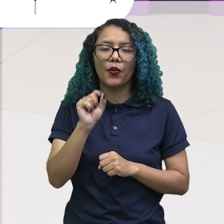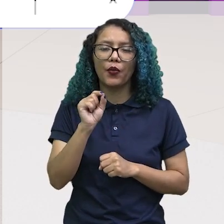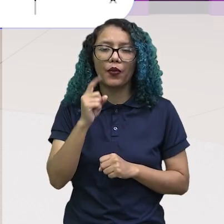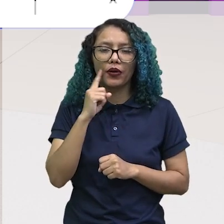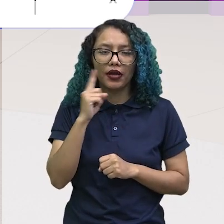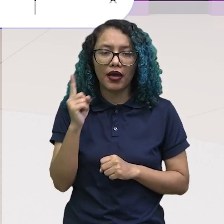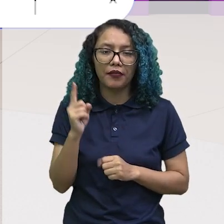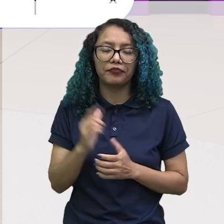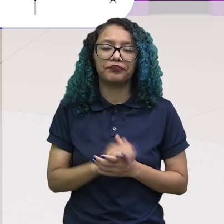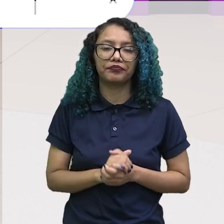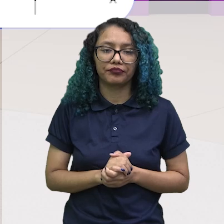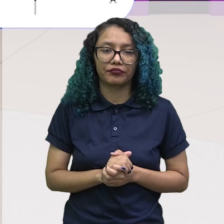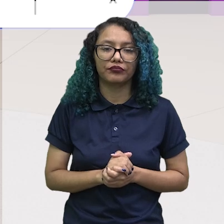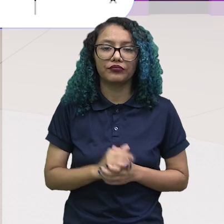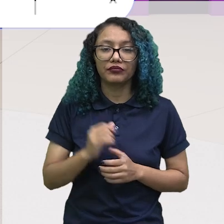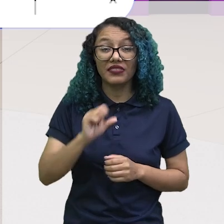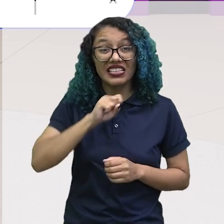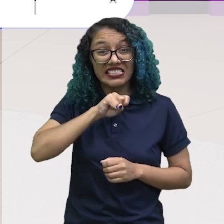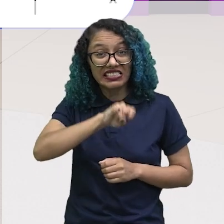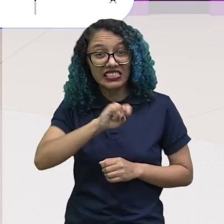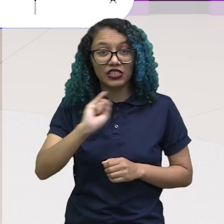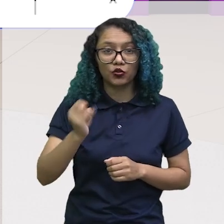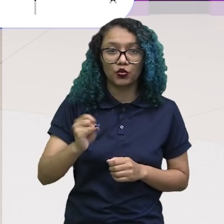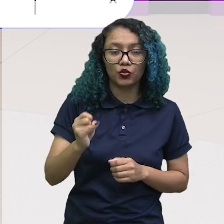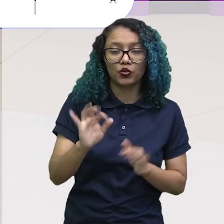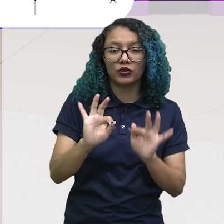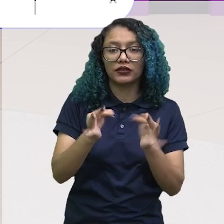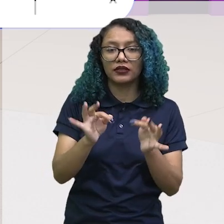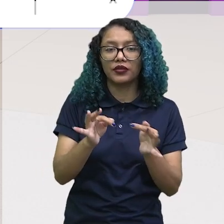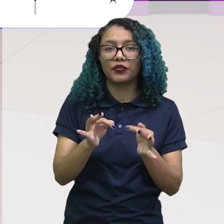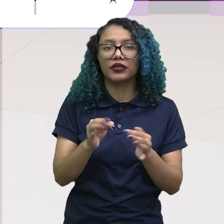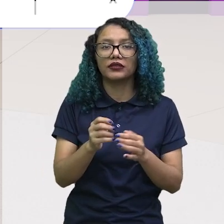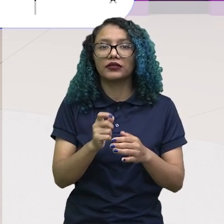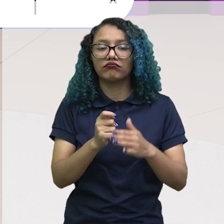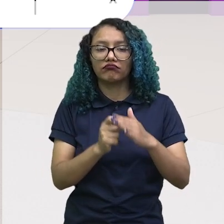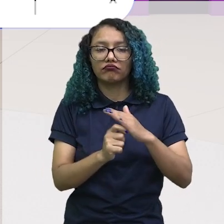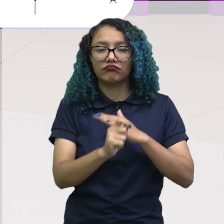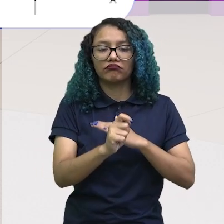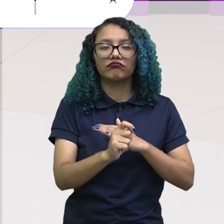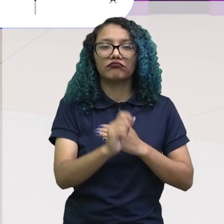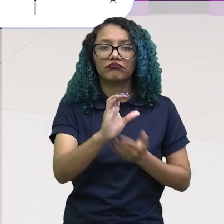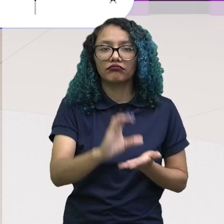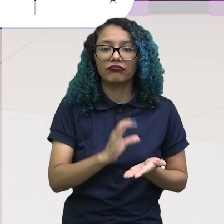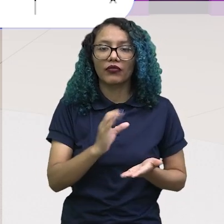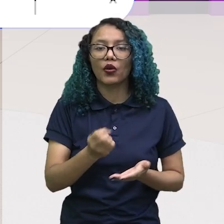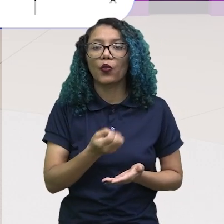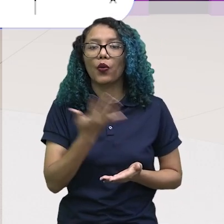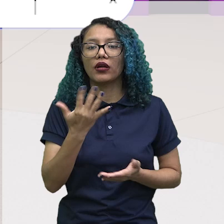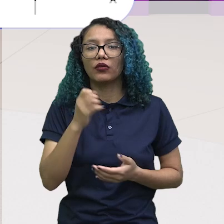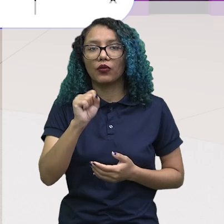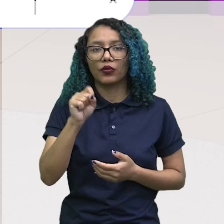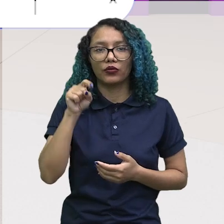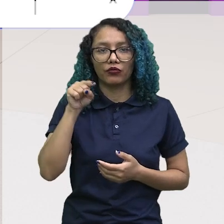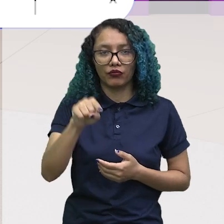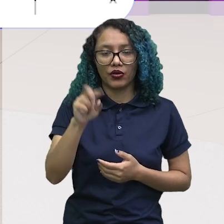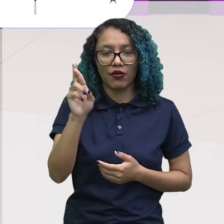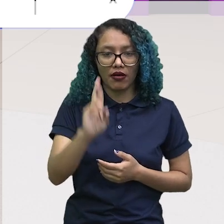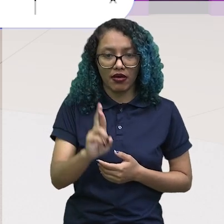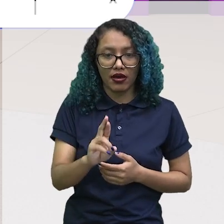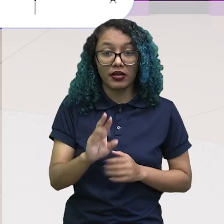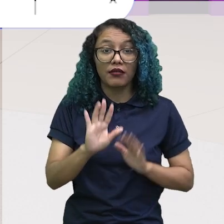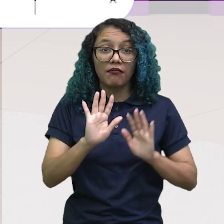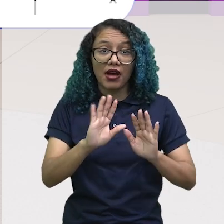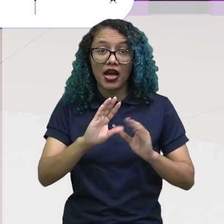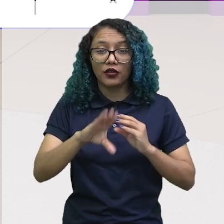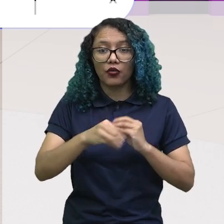lado, os juros simples, em juros simples, aliás, o rendimento dessa aplicação foi de R$8.000.